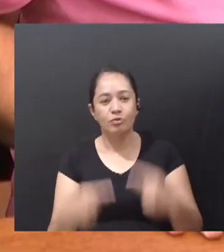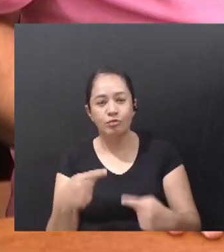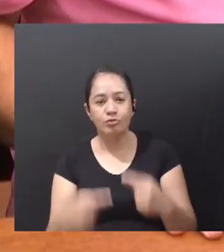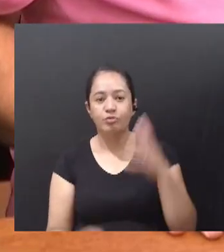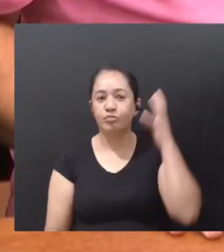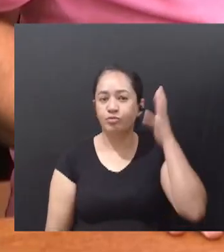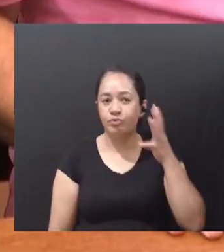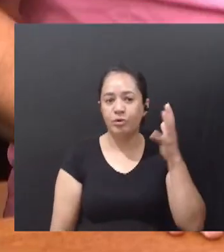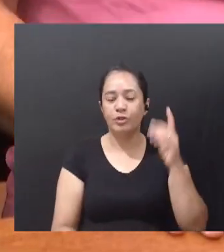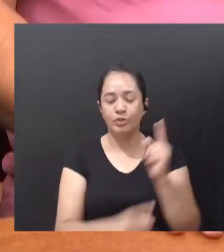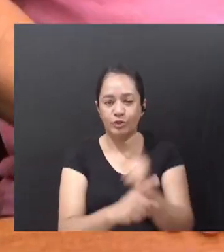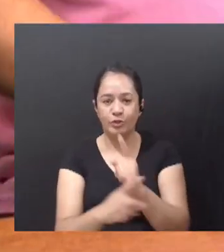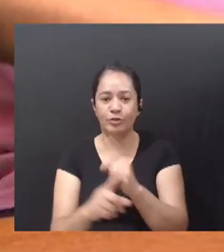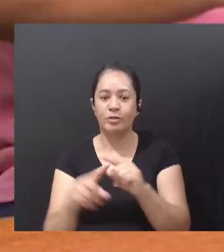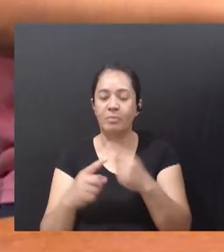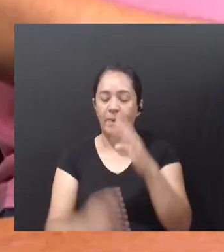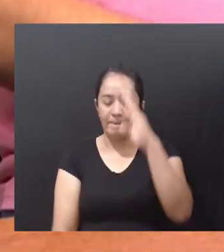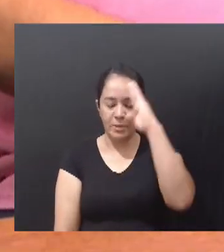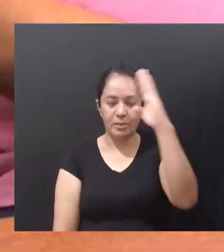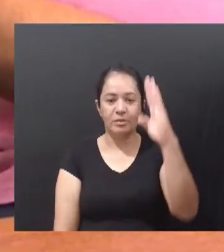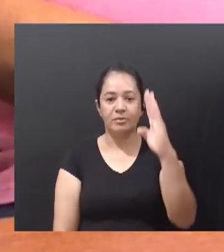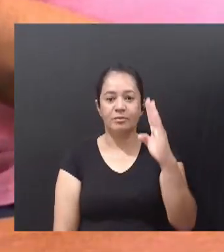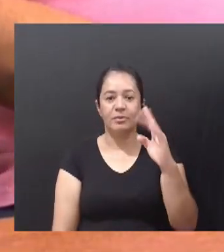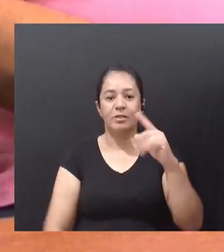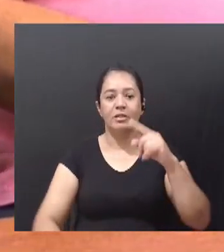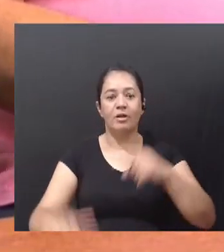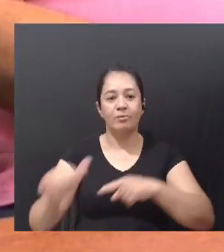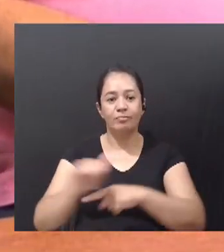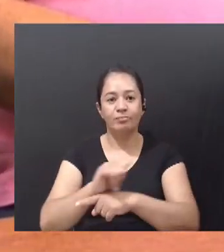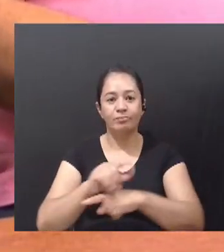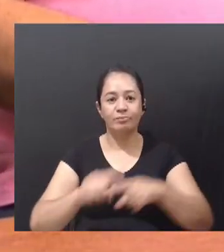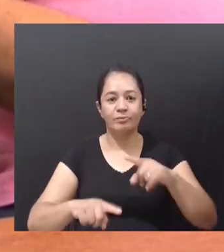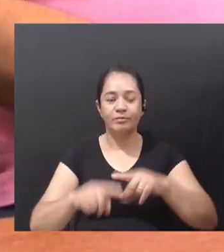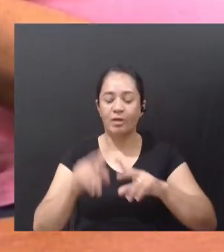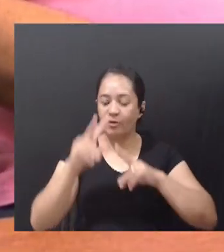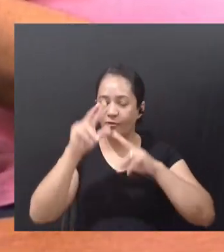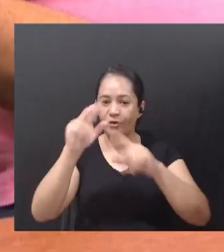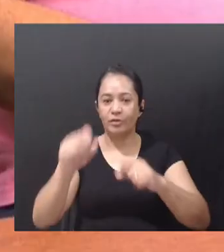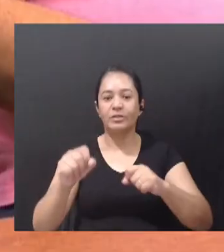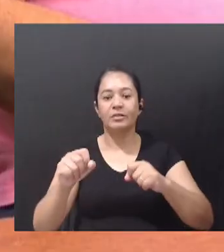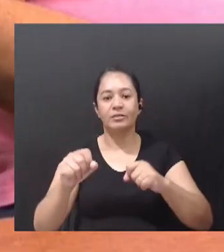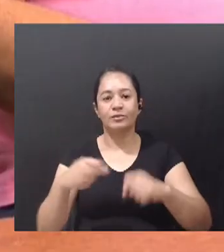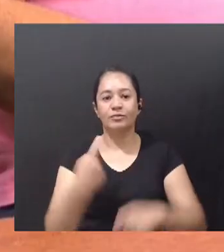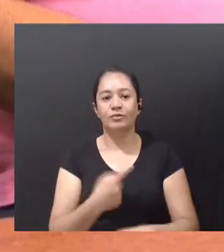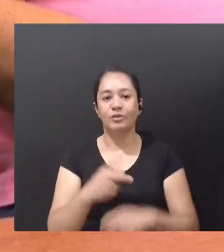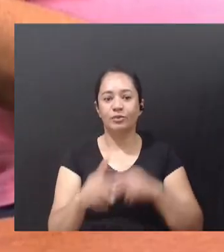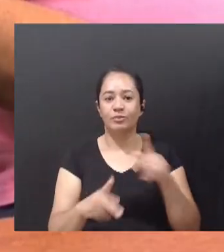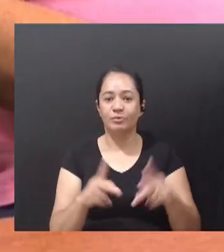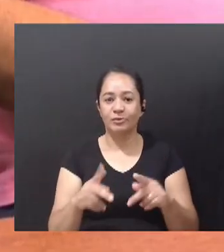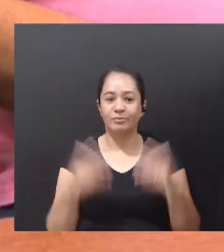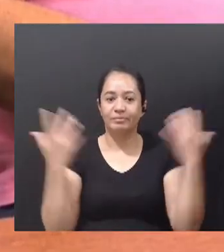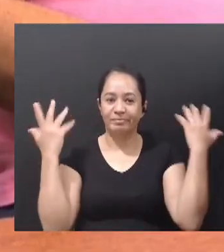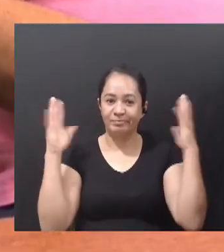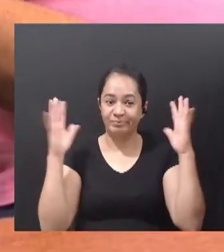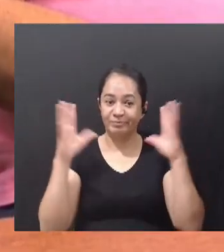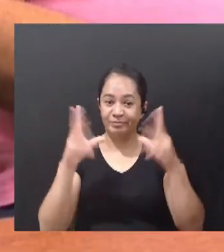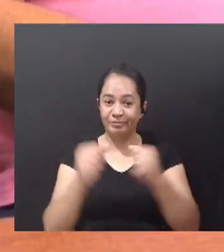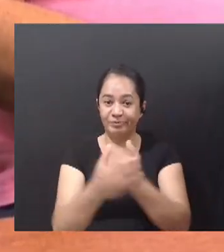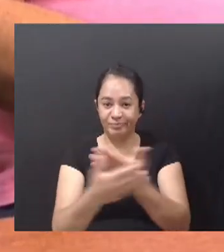mas, sobretudo, é um instrumento aí para fortalecer nosso povo. Então, parabéns a todos que estão